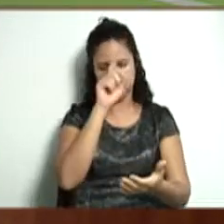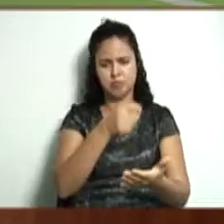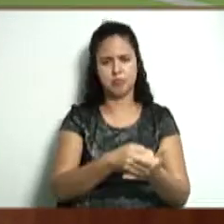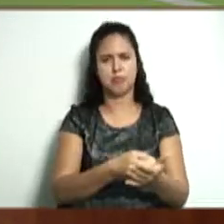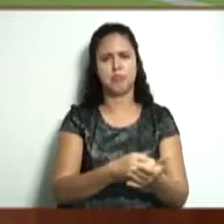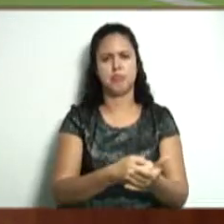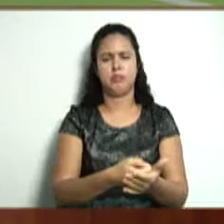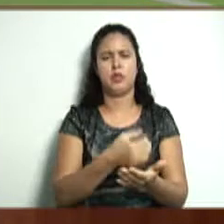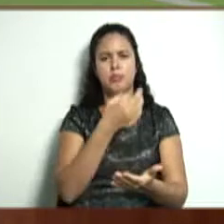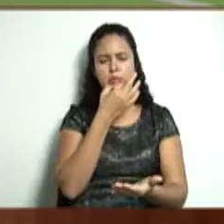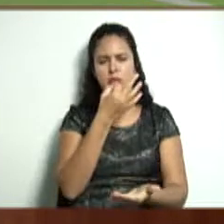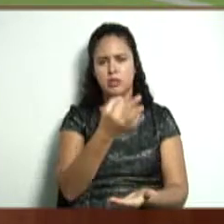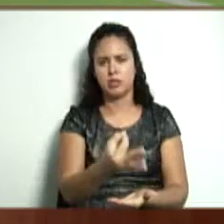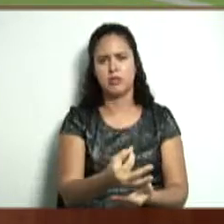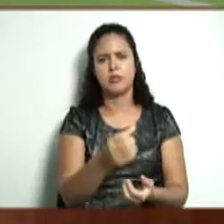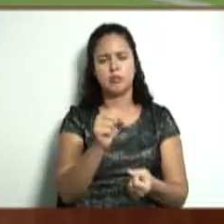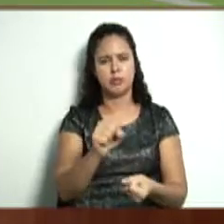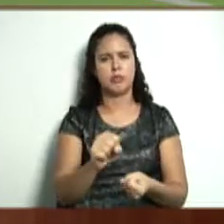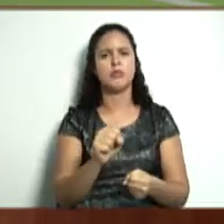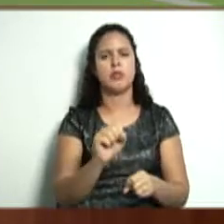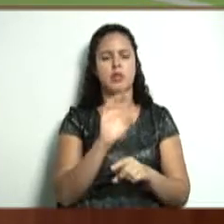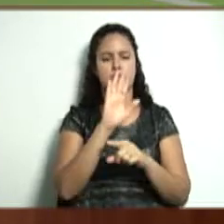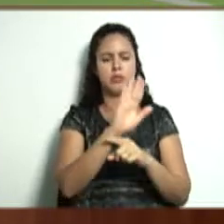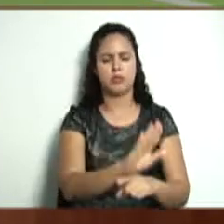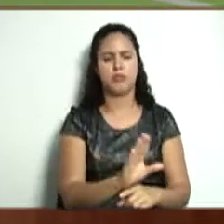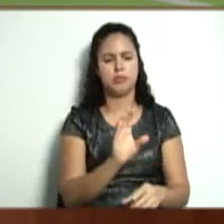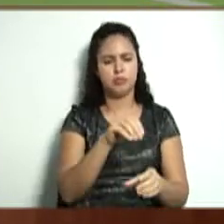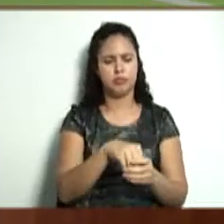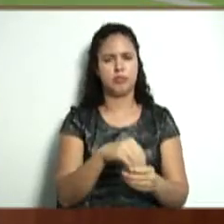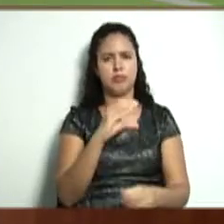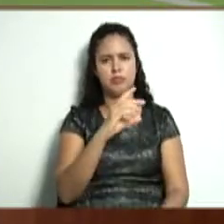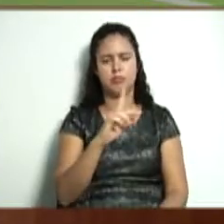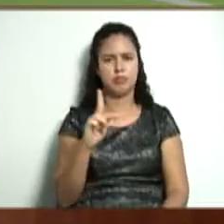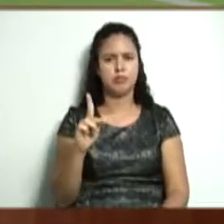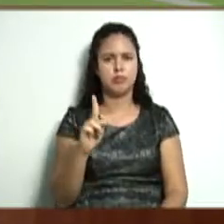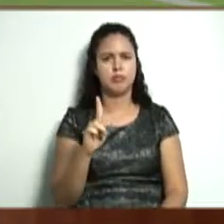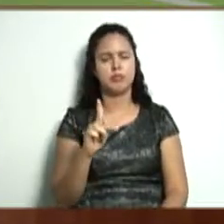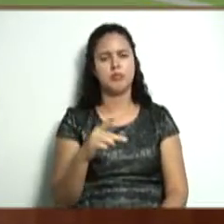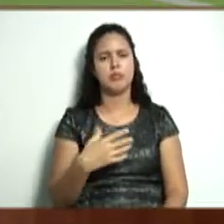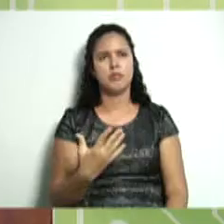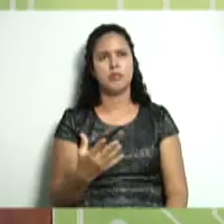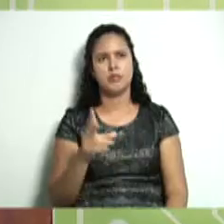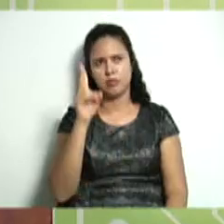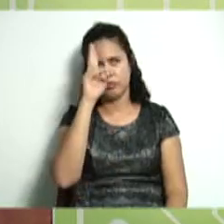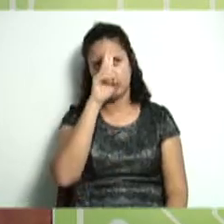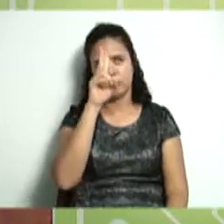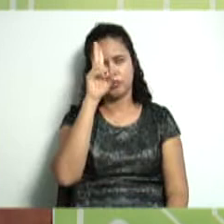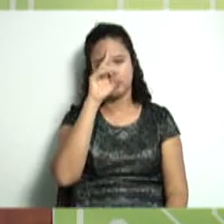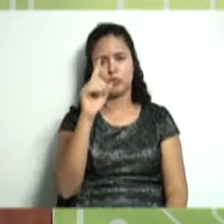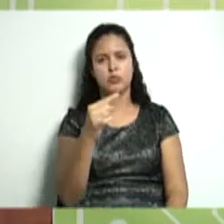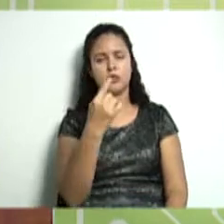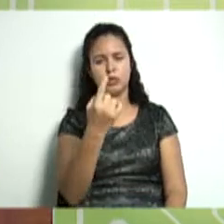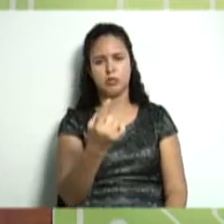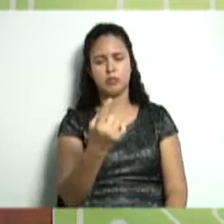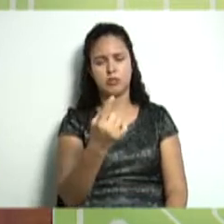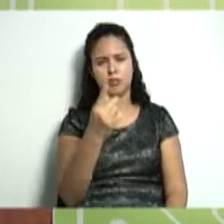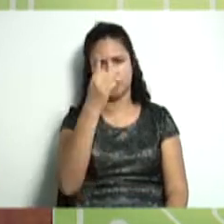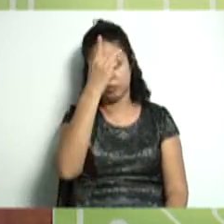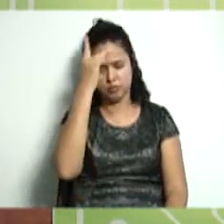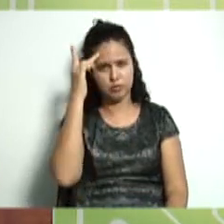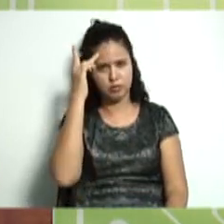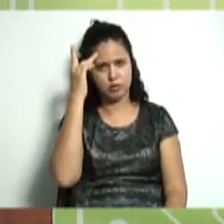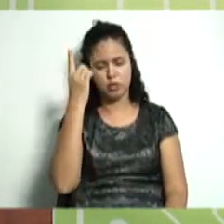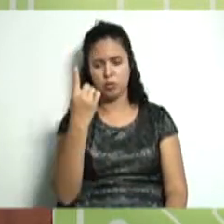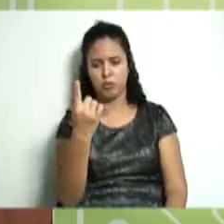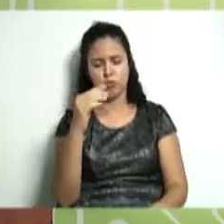tomar decisões, de colaborar com as decisões da cooperativa. Muito bem. A gente tem que lembrar, uma pessoa, um voto. Então,